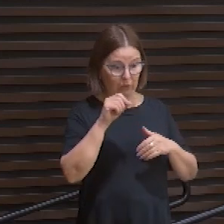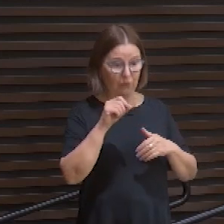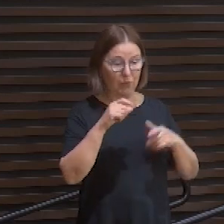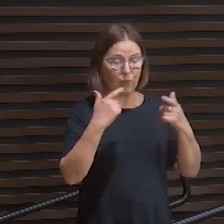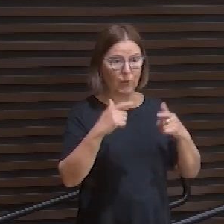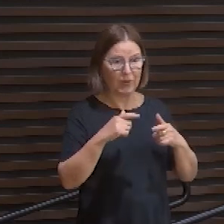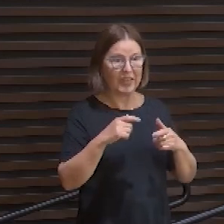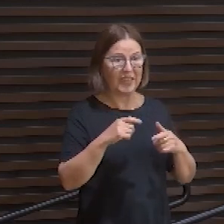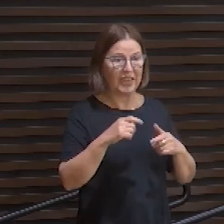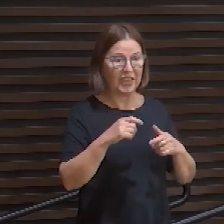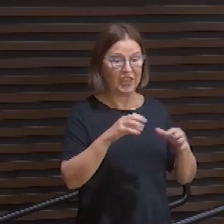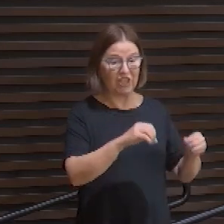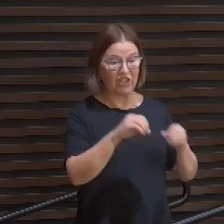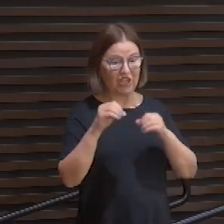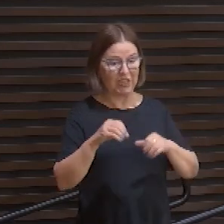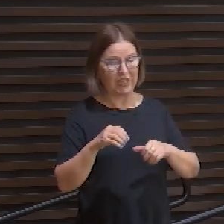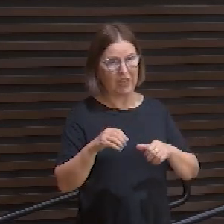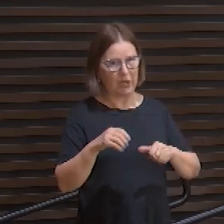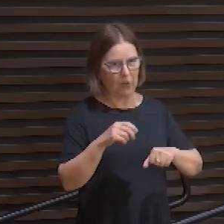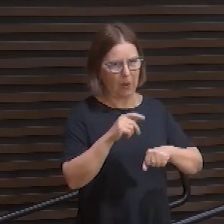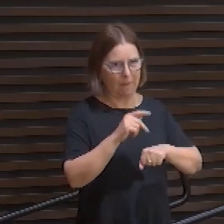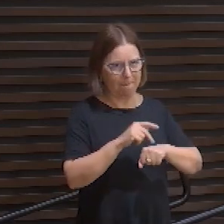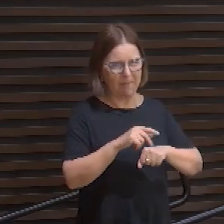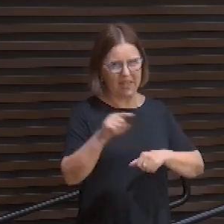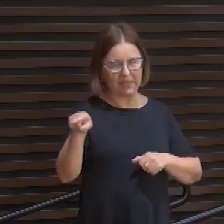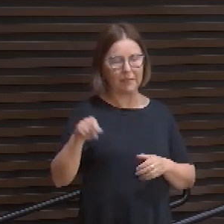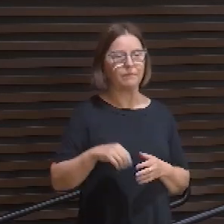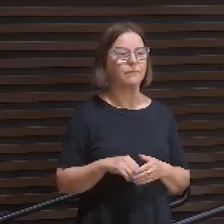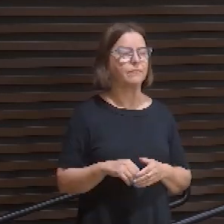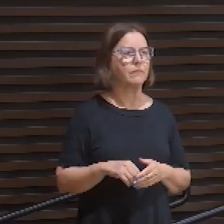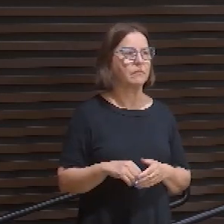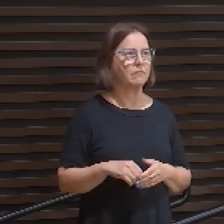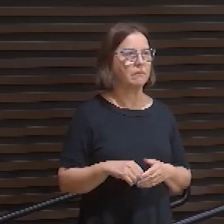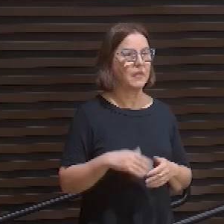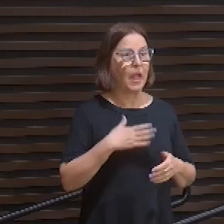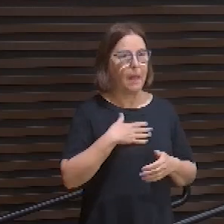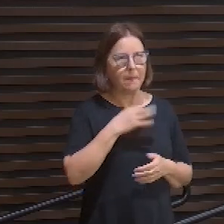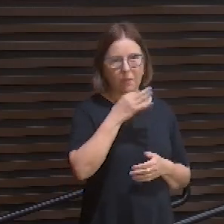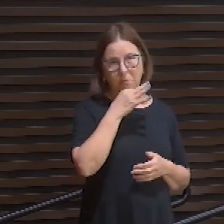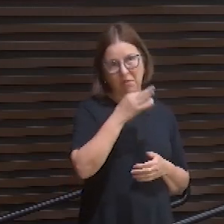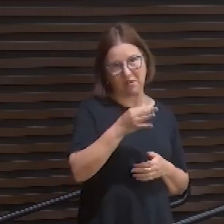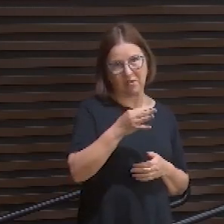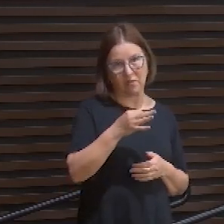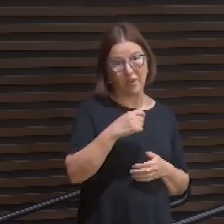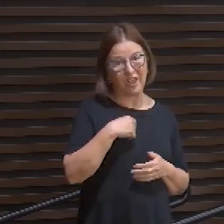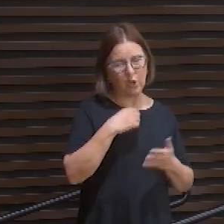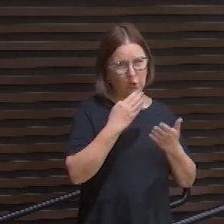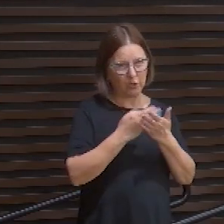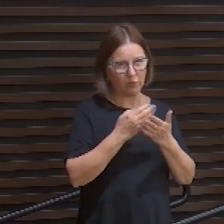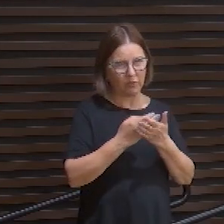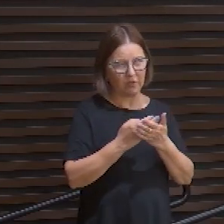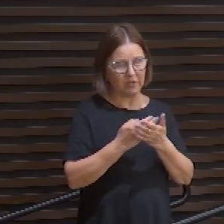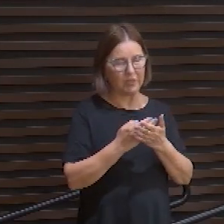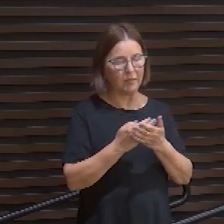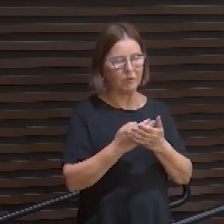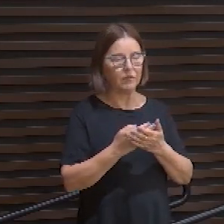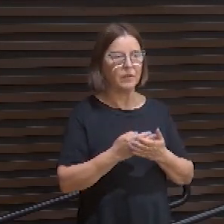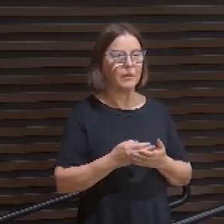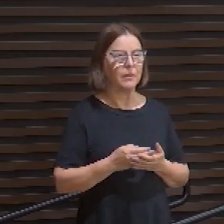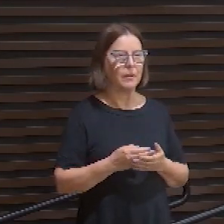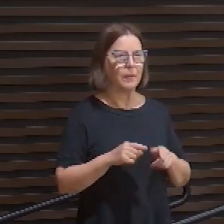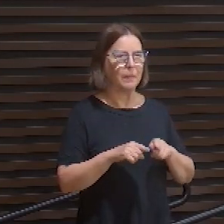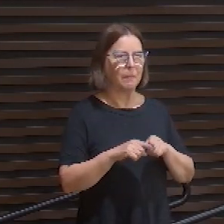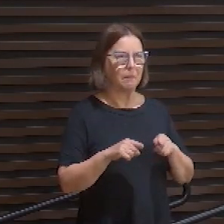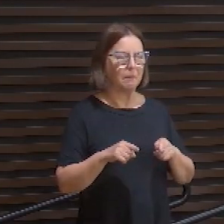agora, fica aqui estou fazendo os estudos, ainda não cheguei a muita conclusão, mas um dia eu